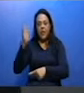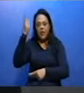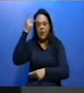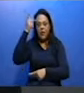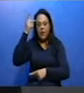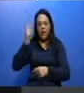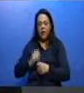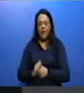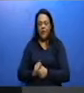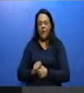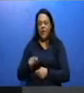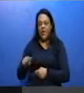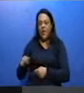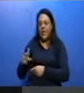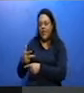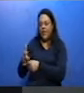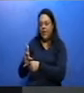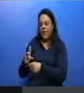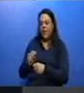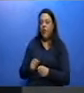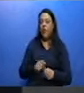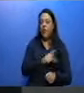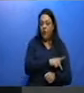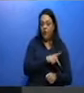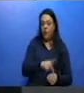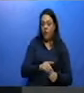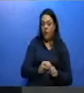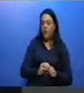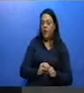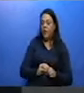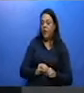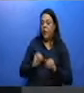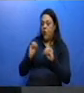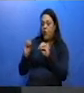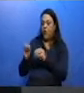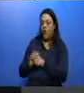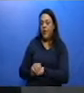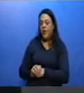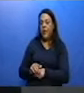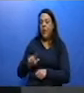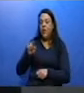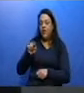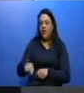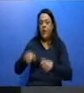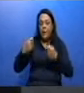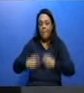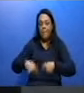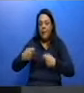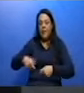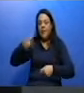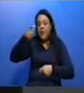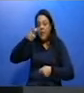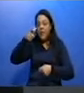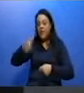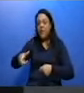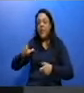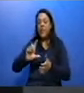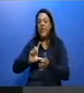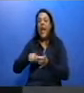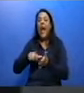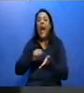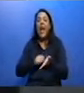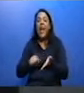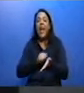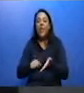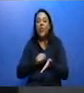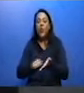Esse vídeo é o material fornecido pelo professor. Você deverá assistir o vídeo e anotar três